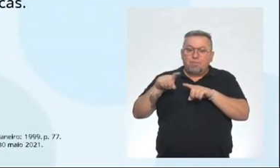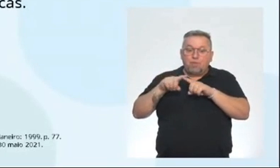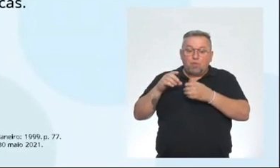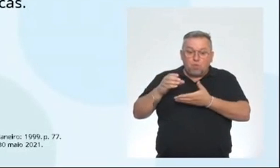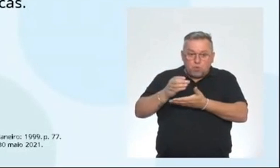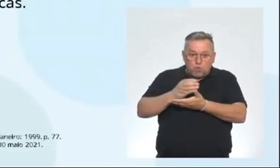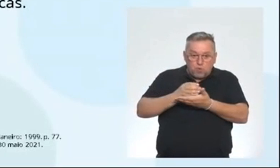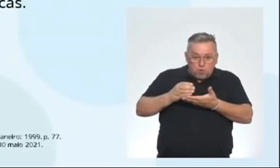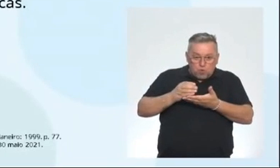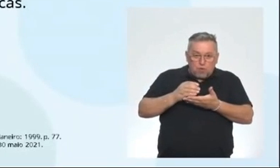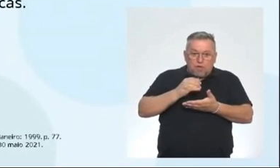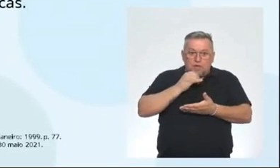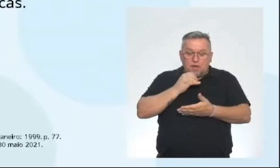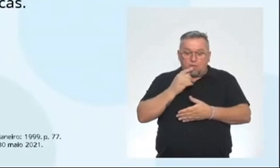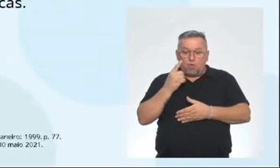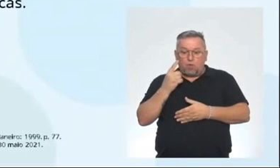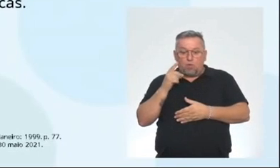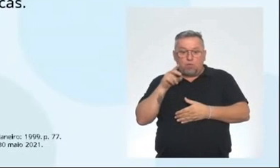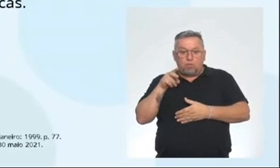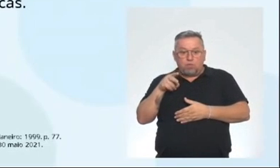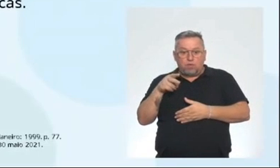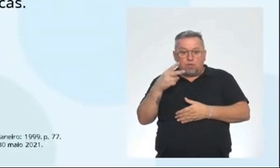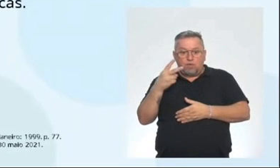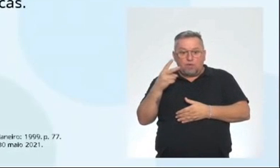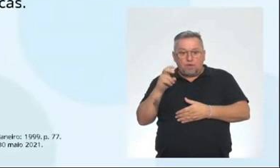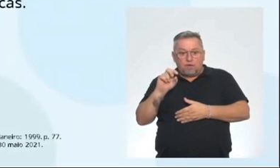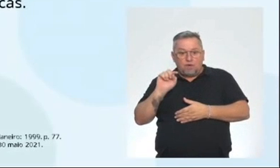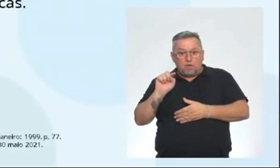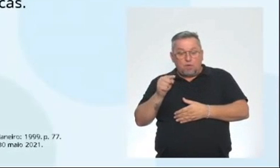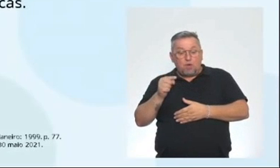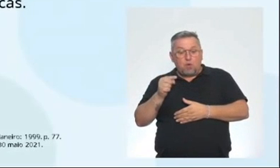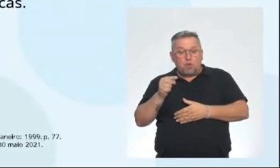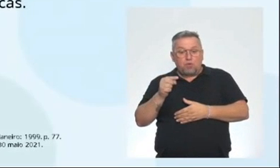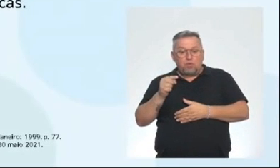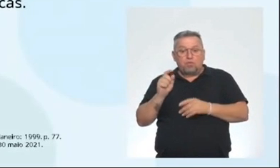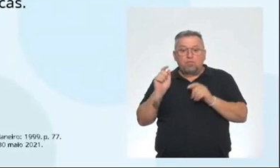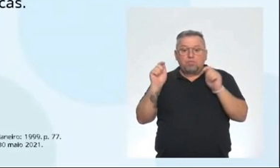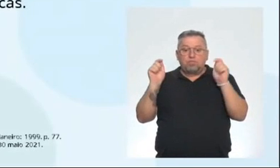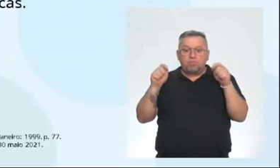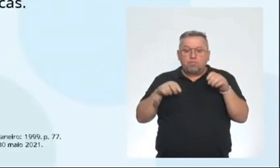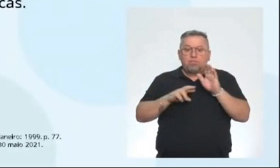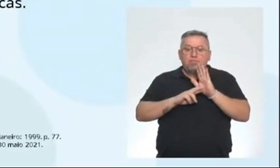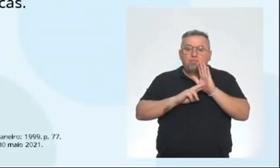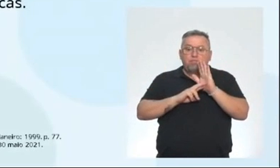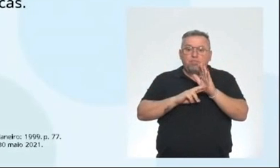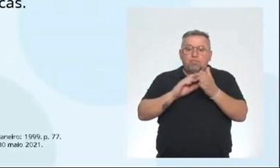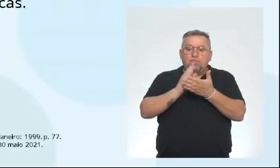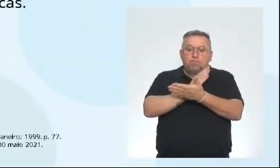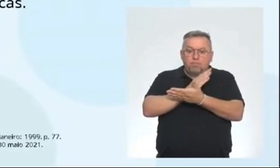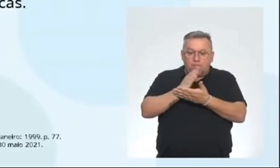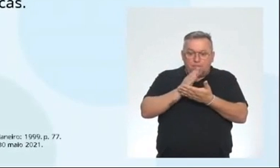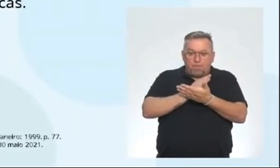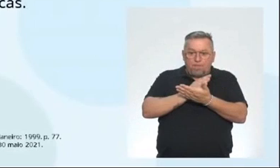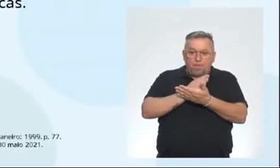carta na escala, né, 1 por 25 mil, né, é possível a representação de